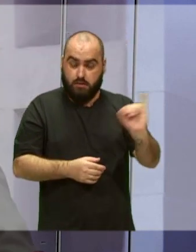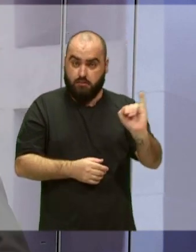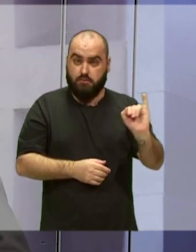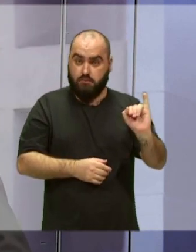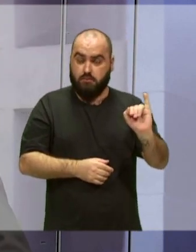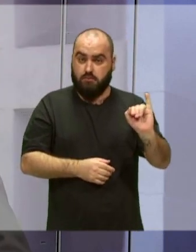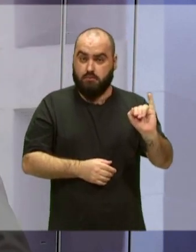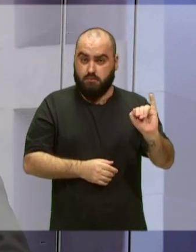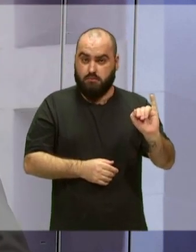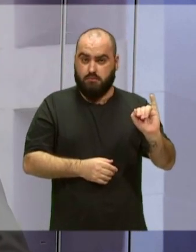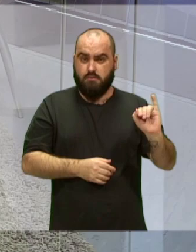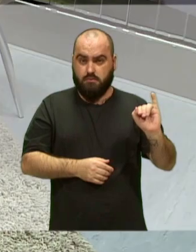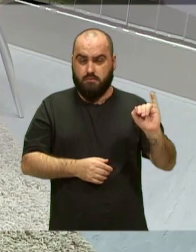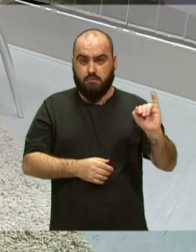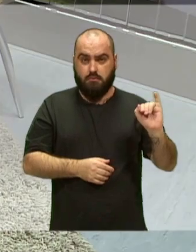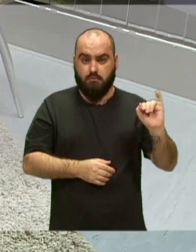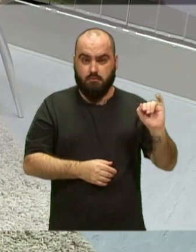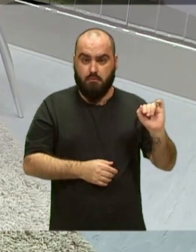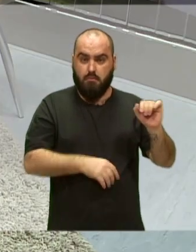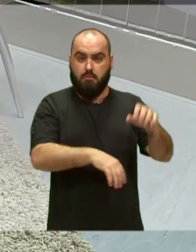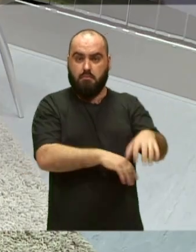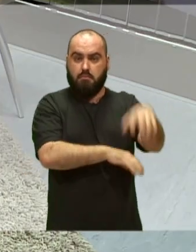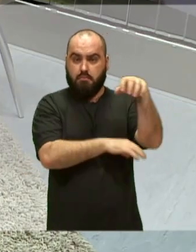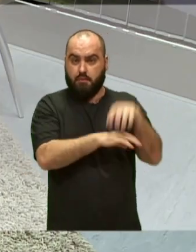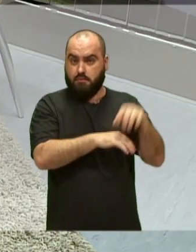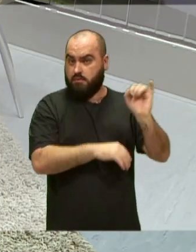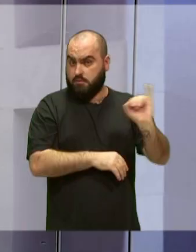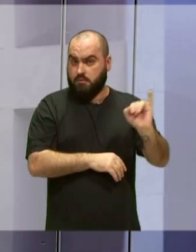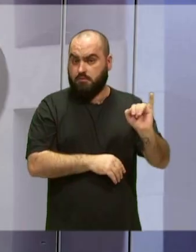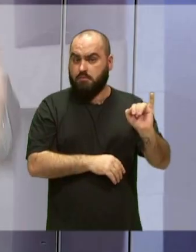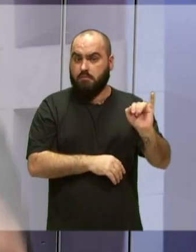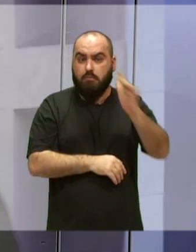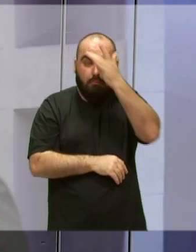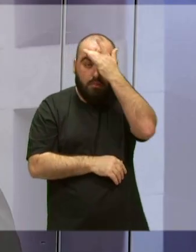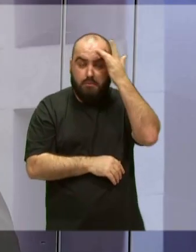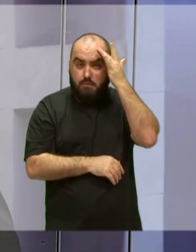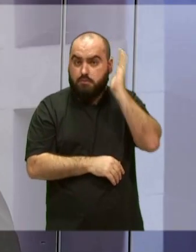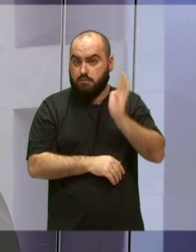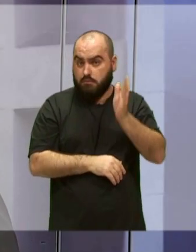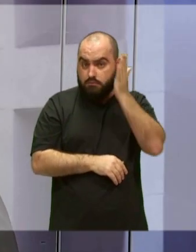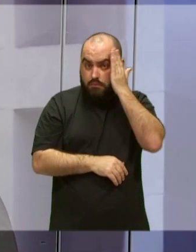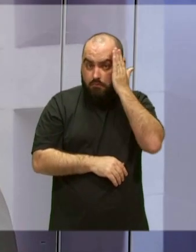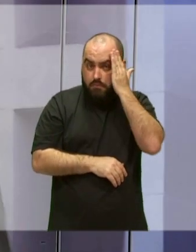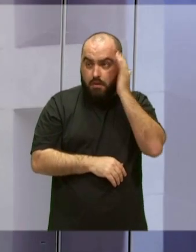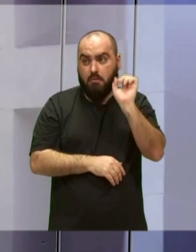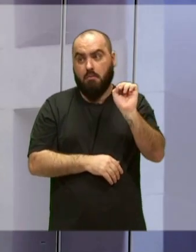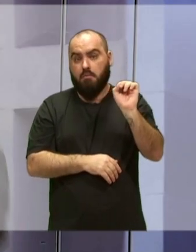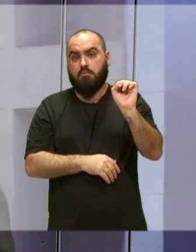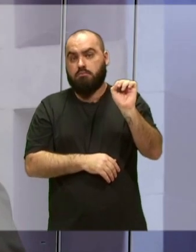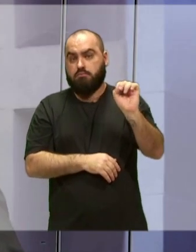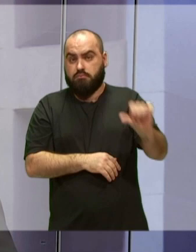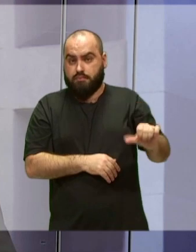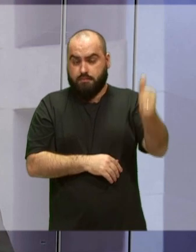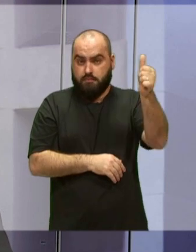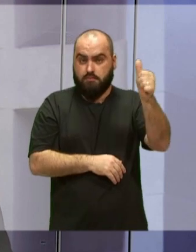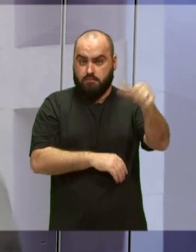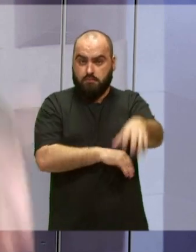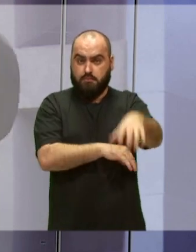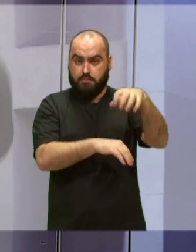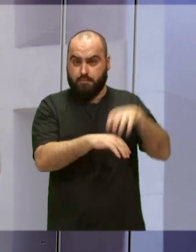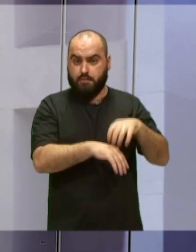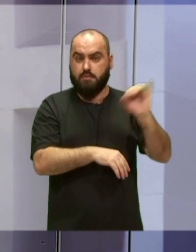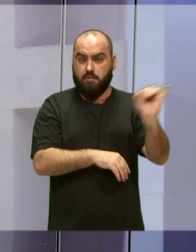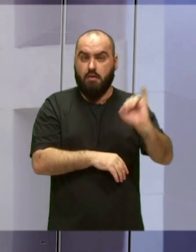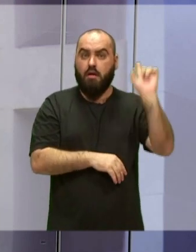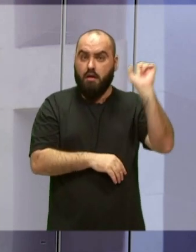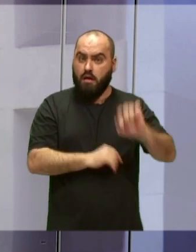primeiros trabalhadores do Porto Itajaí não sei se teu conhecimento Ou de repente das pessoas que nos assistem os primeiros trabalhadores do Itajaí